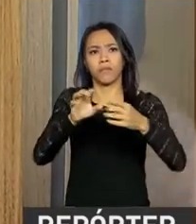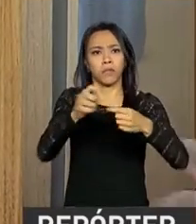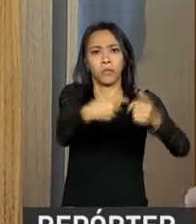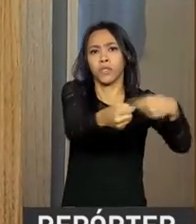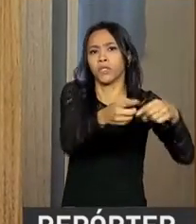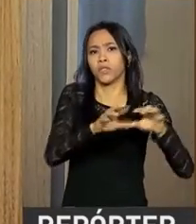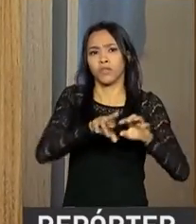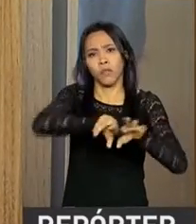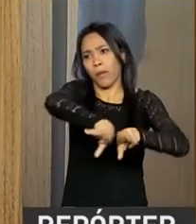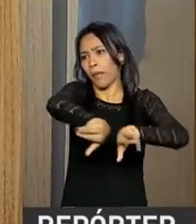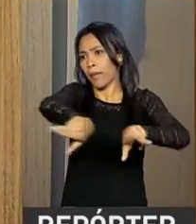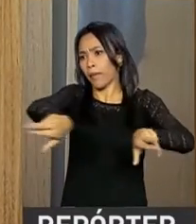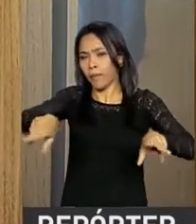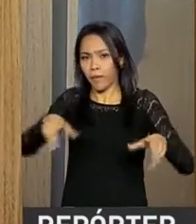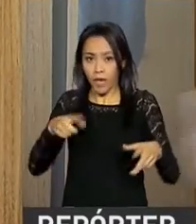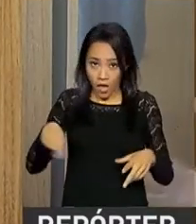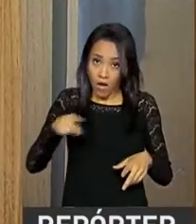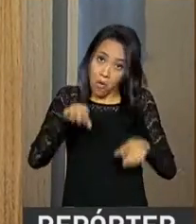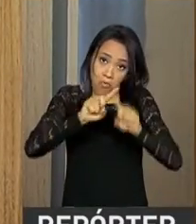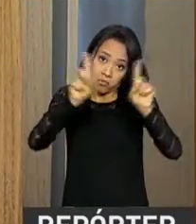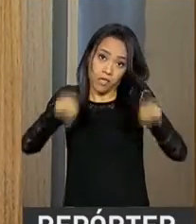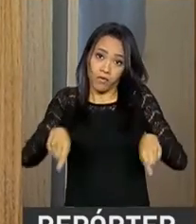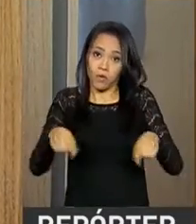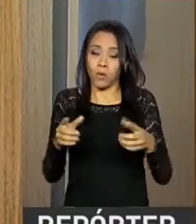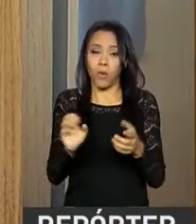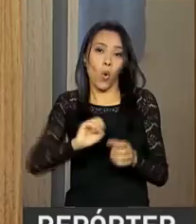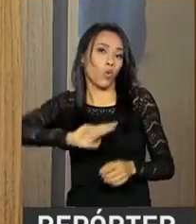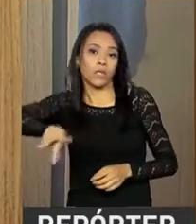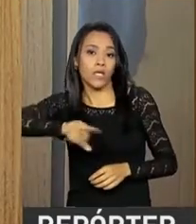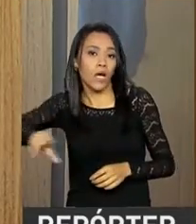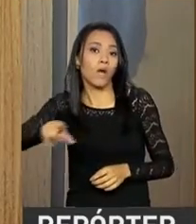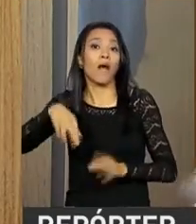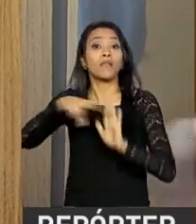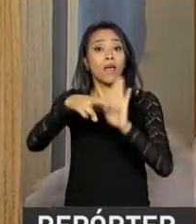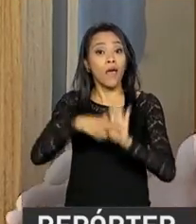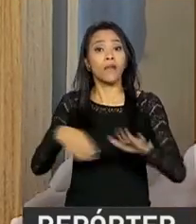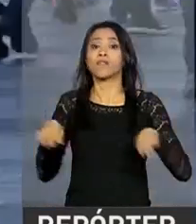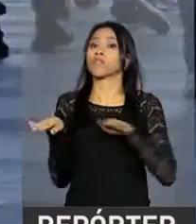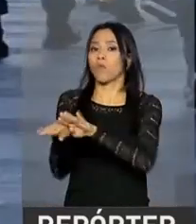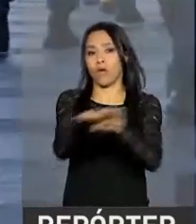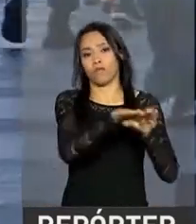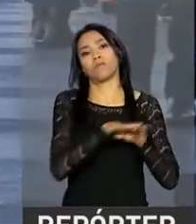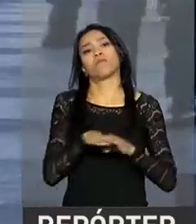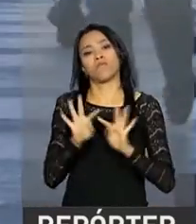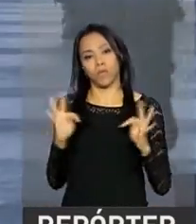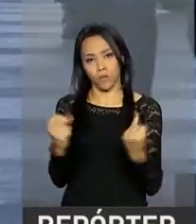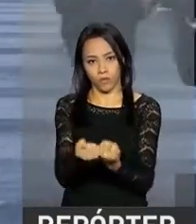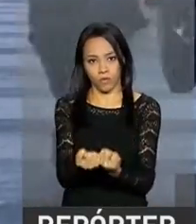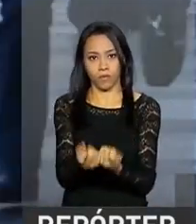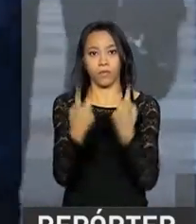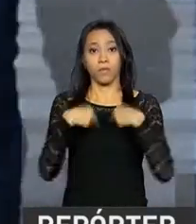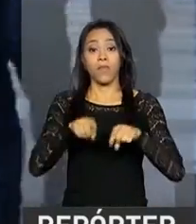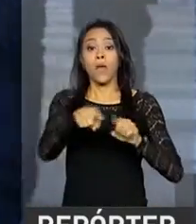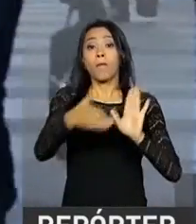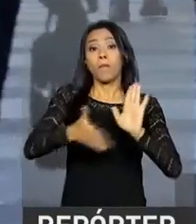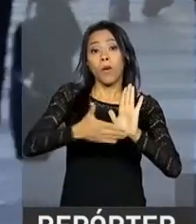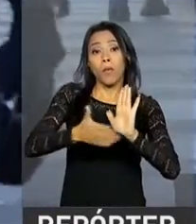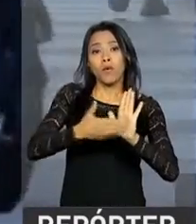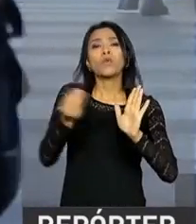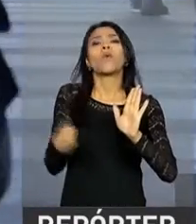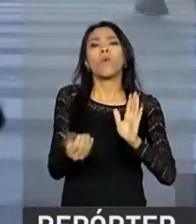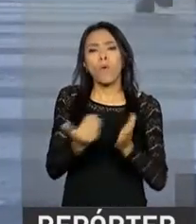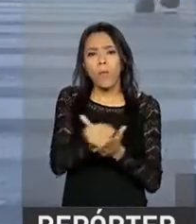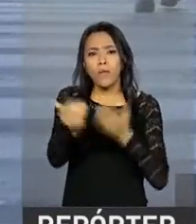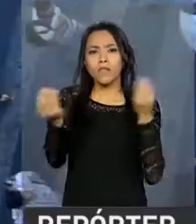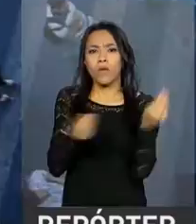independentemente tudo isso servidor público não as regras ficam iguais para todos pela proposta a igualdade começa a ser